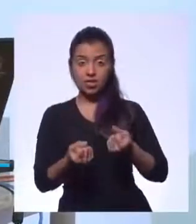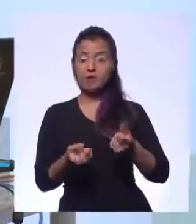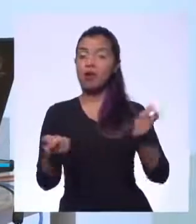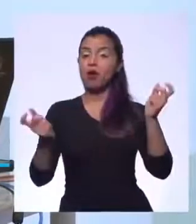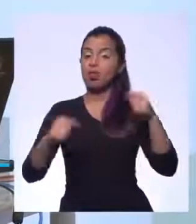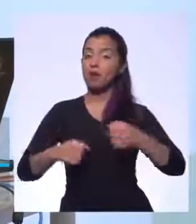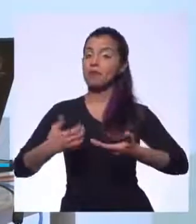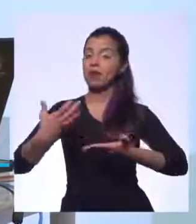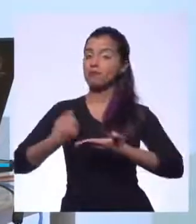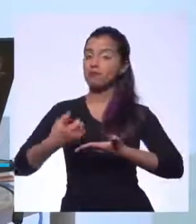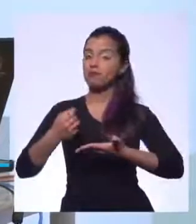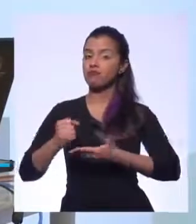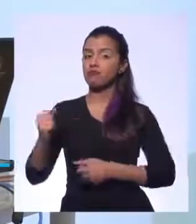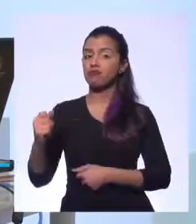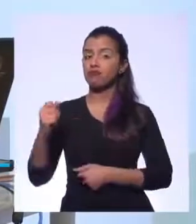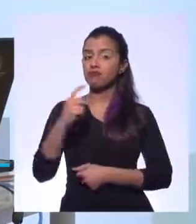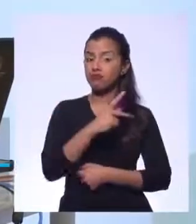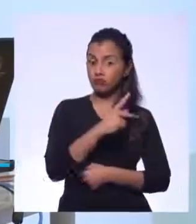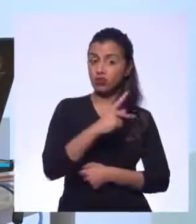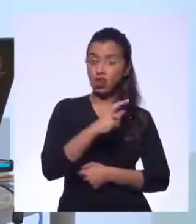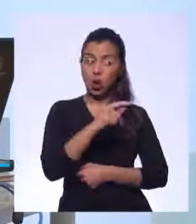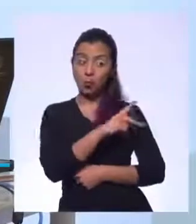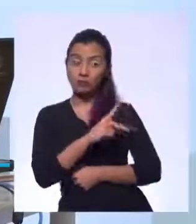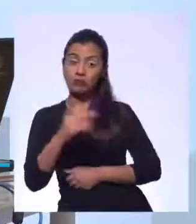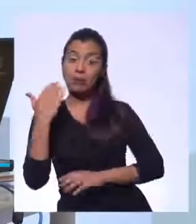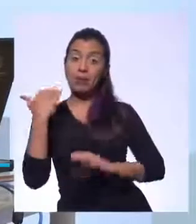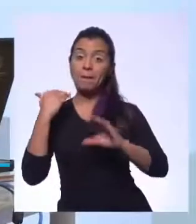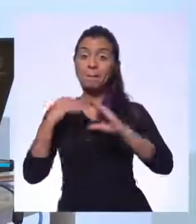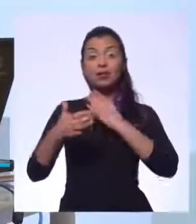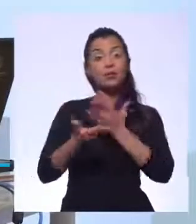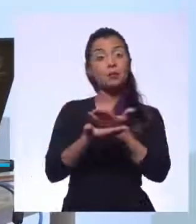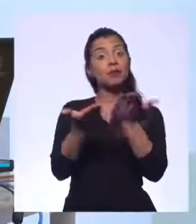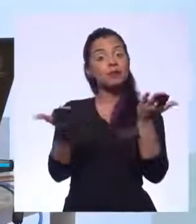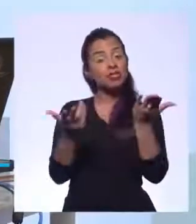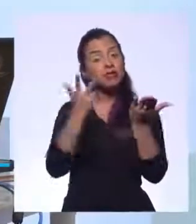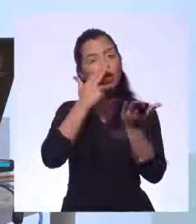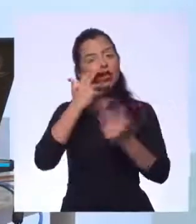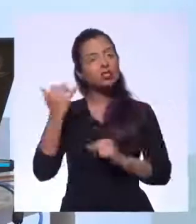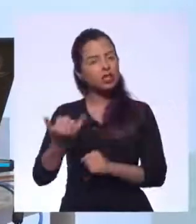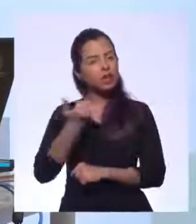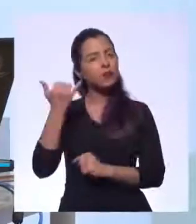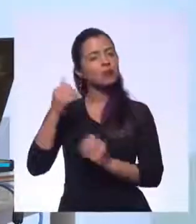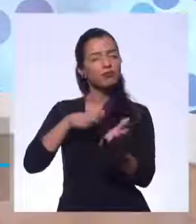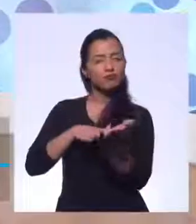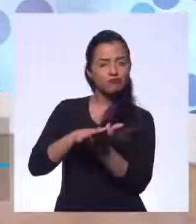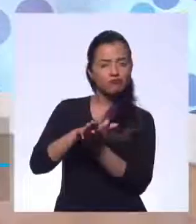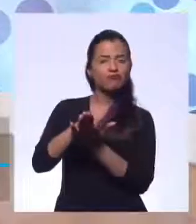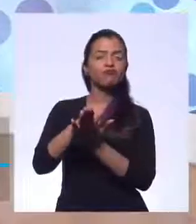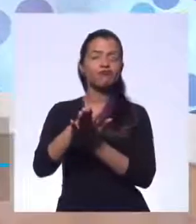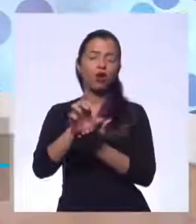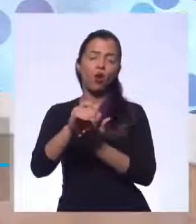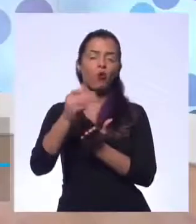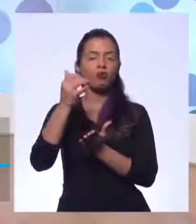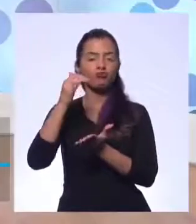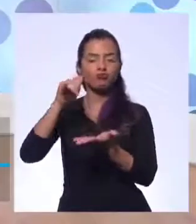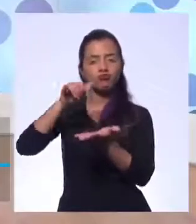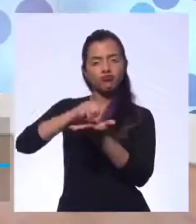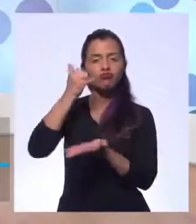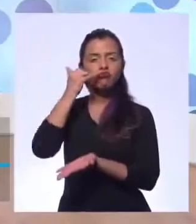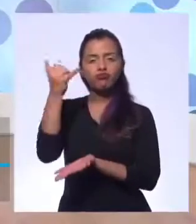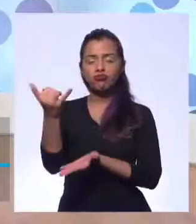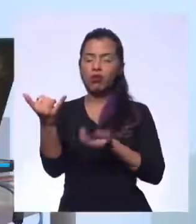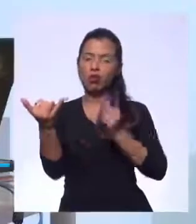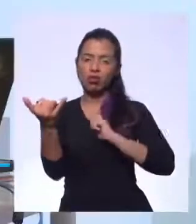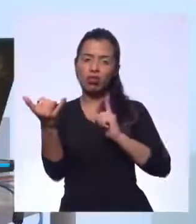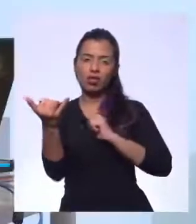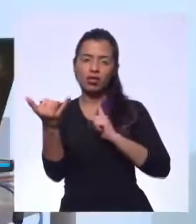baixar aquele caderno e enviar para vocês de alguma forma, porque eu acho que é importante ter esse material impresso na mão. Eu acho que faz muita diferença, Sim. Principalmente em relação